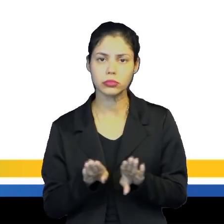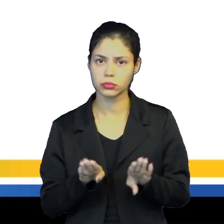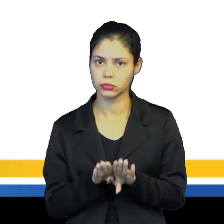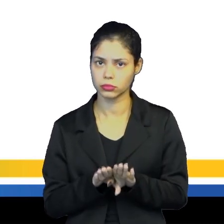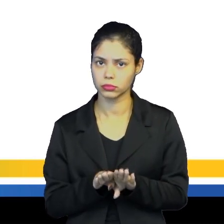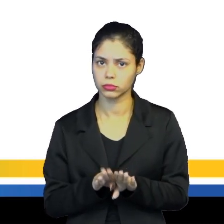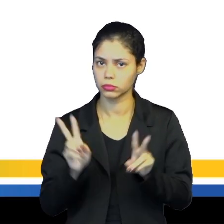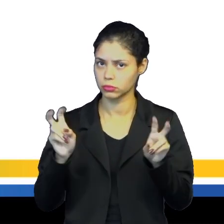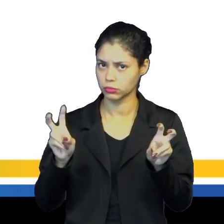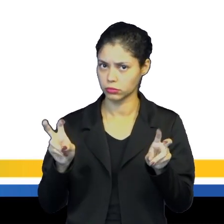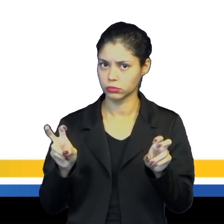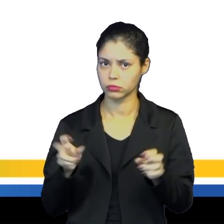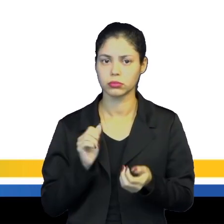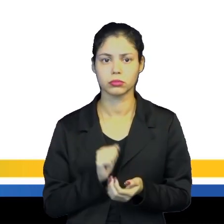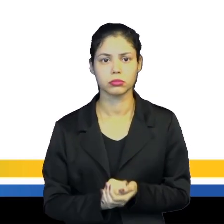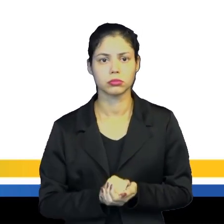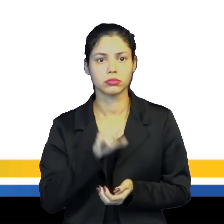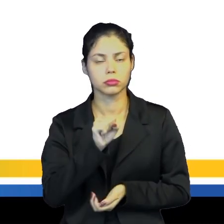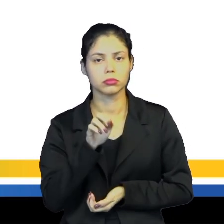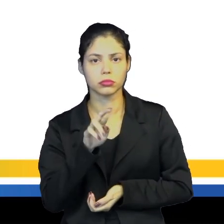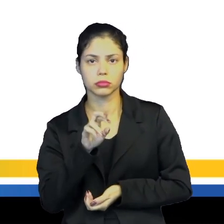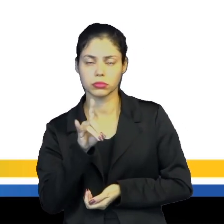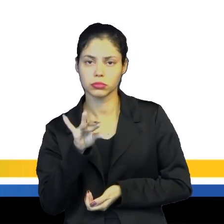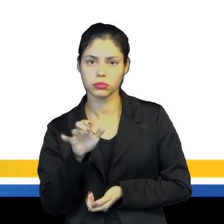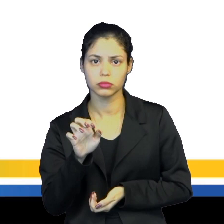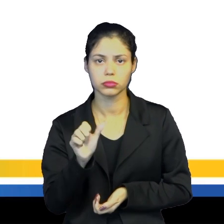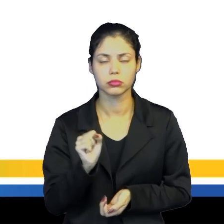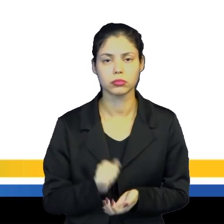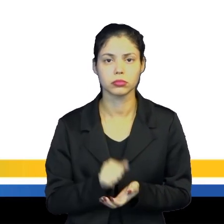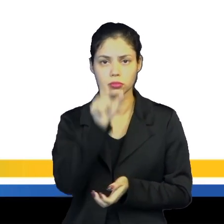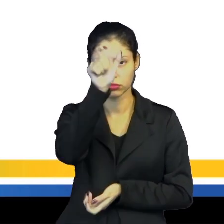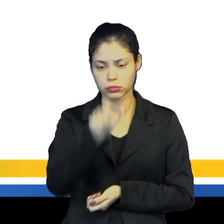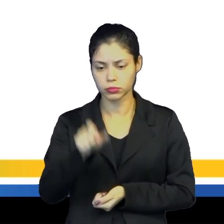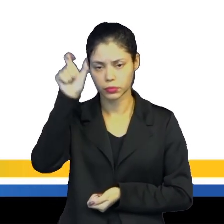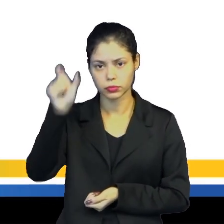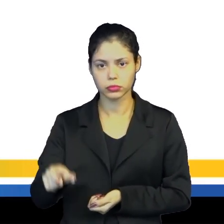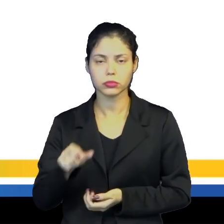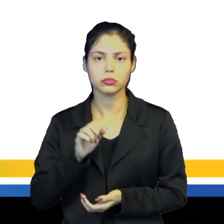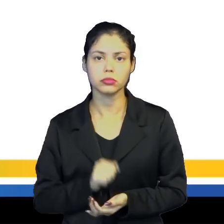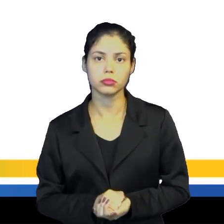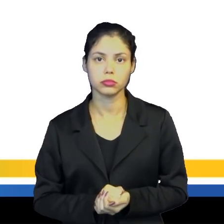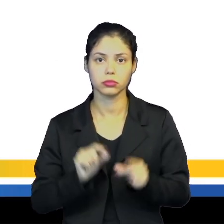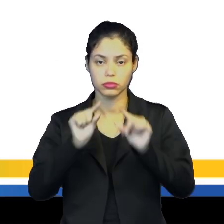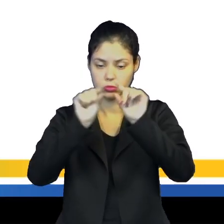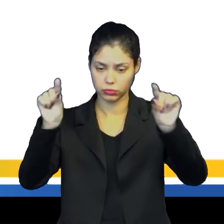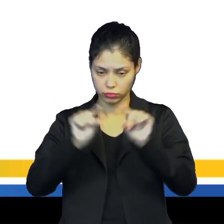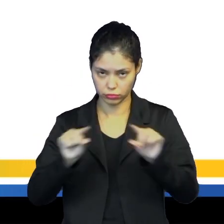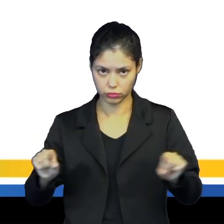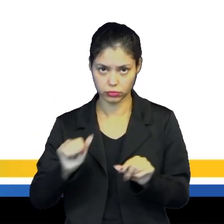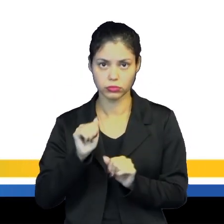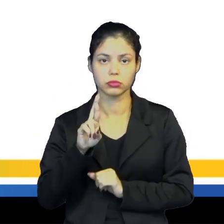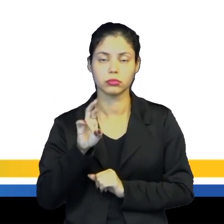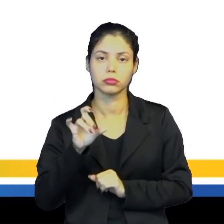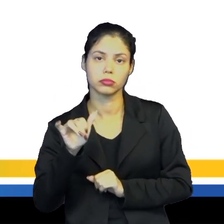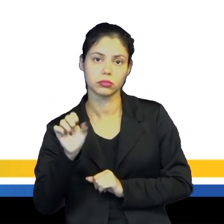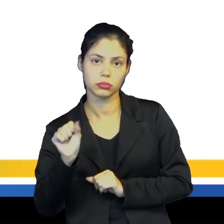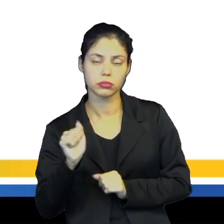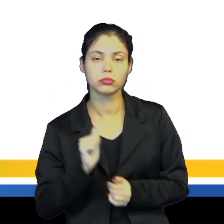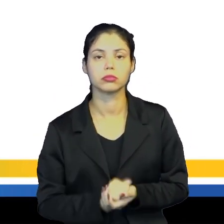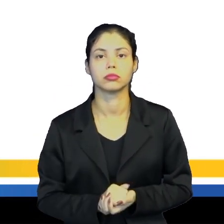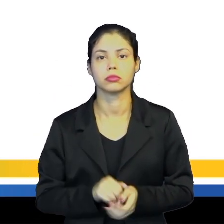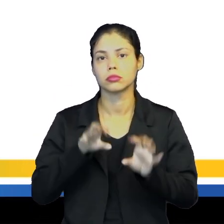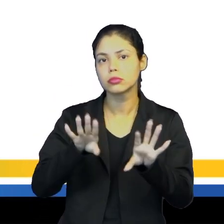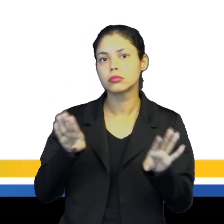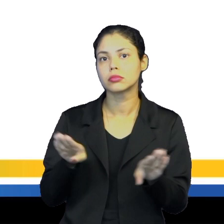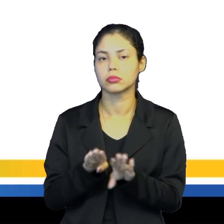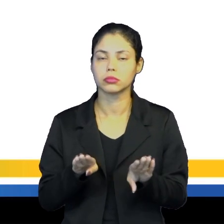tipo barra, setores, pizza, coluna, linhas e áreas. Isso